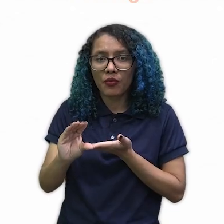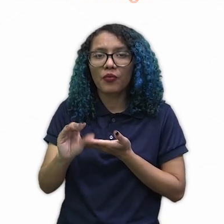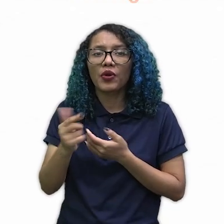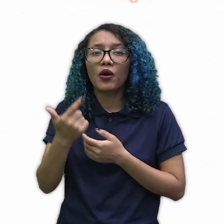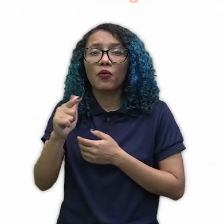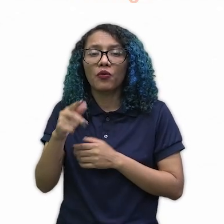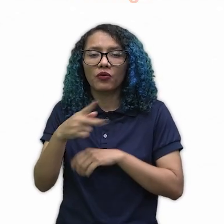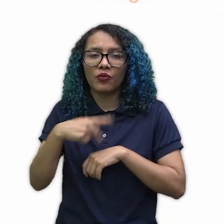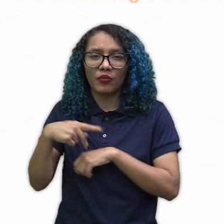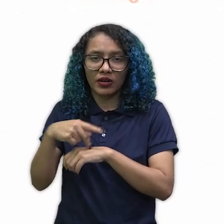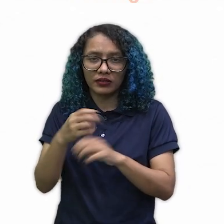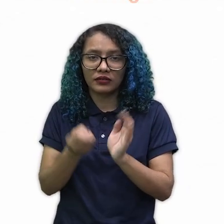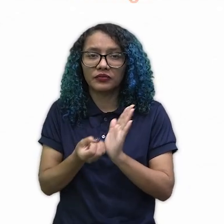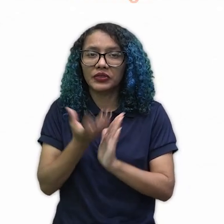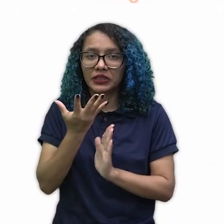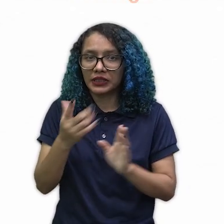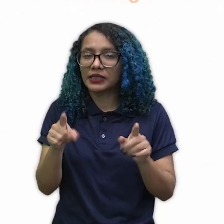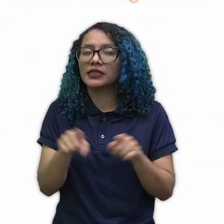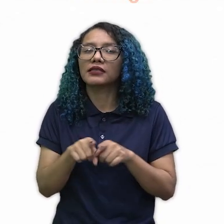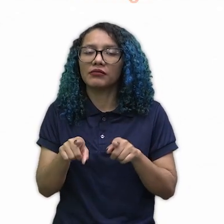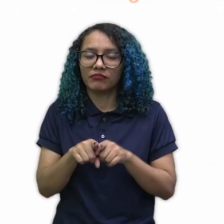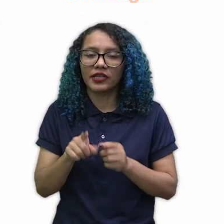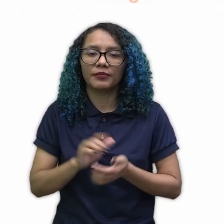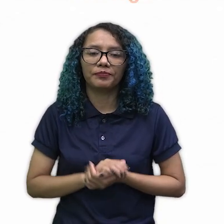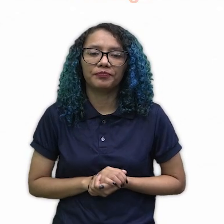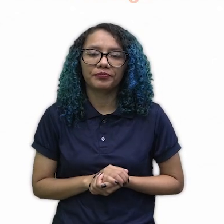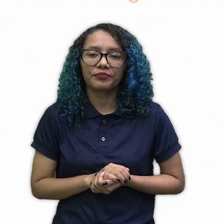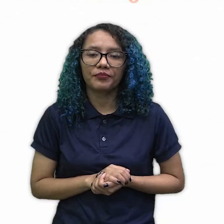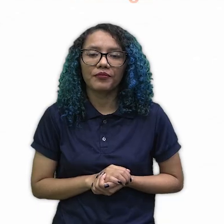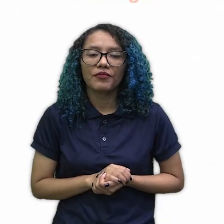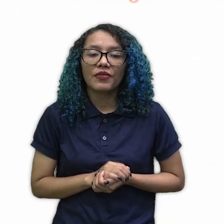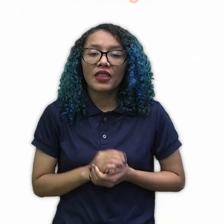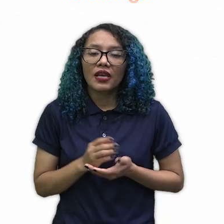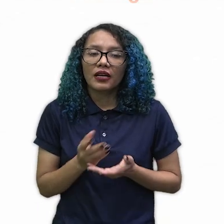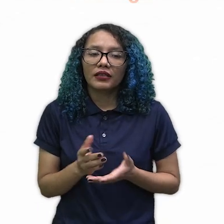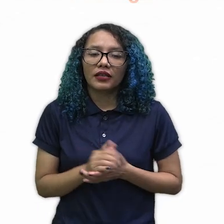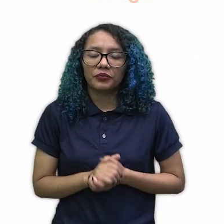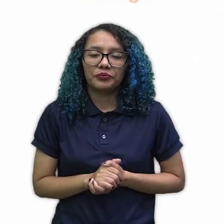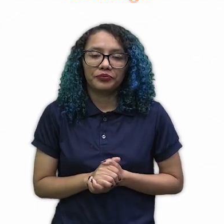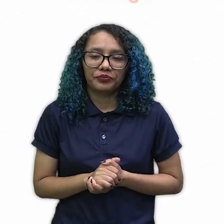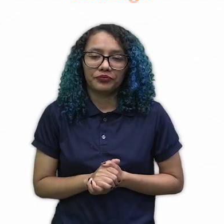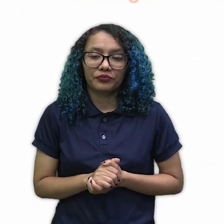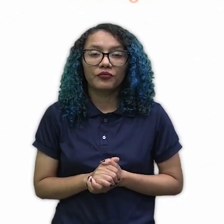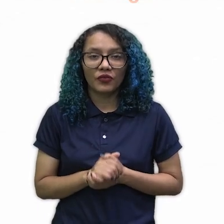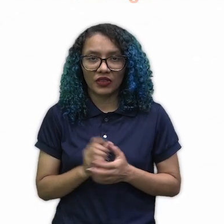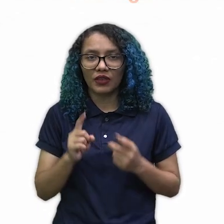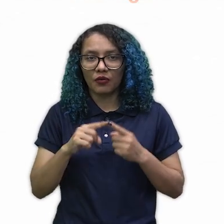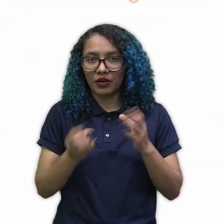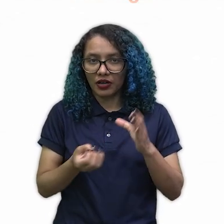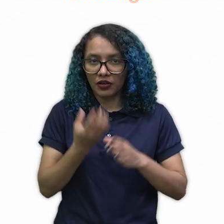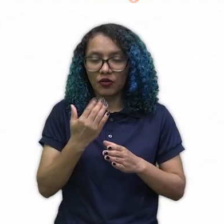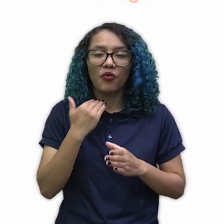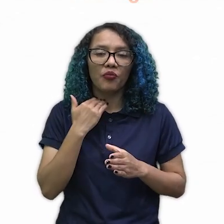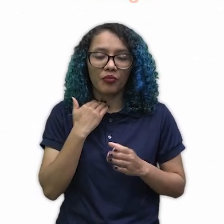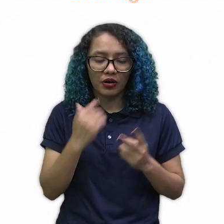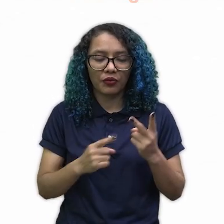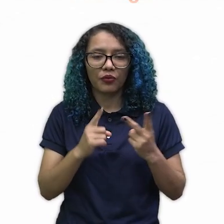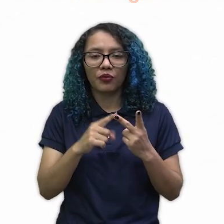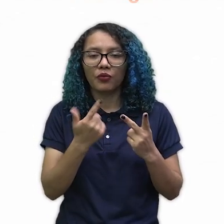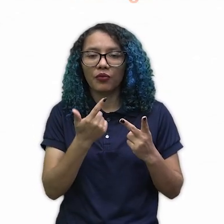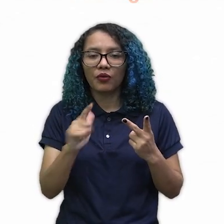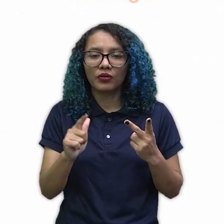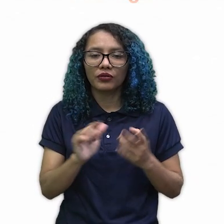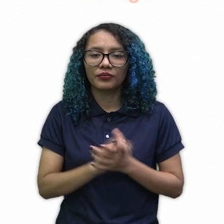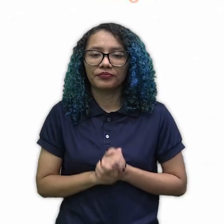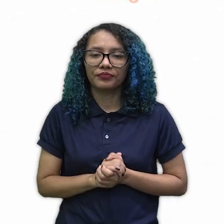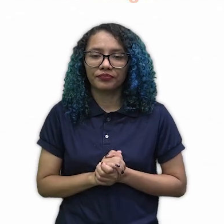países emergentes, tá bom? Agora, além do banco, vamos ter também aí que foi criado pelo BRICS o Arranjo